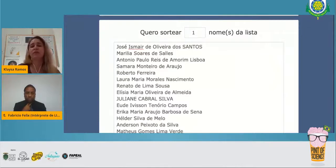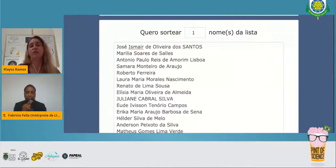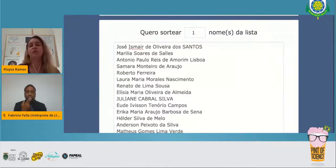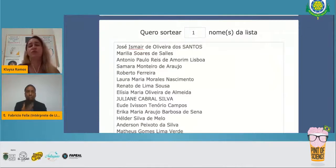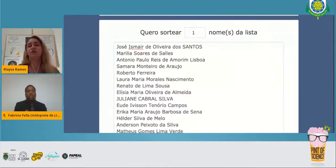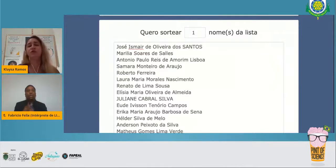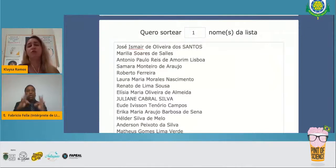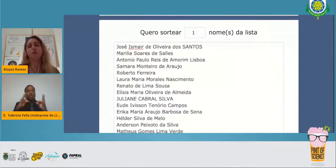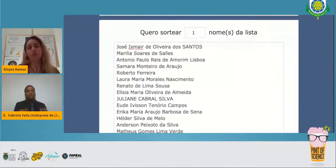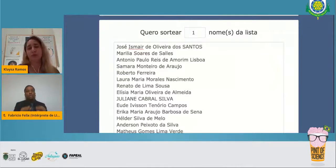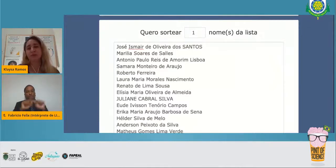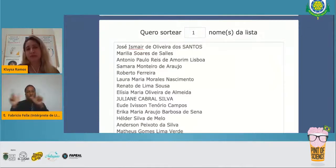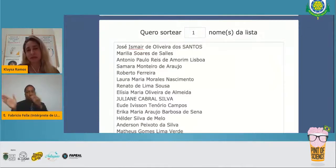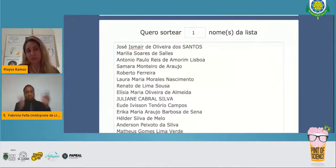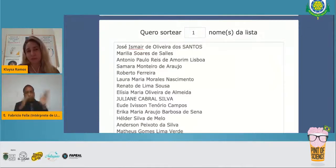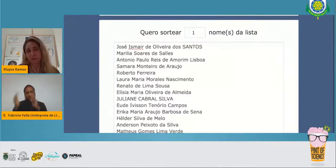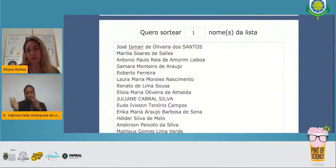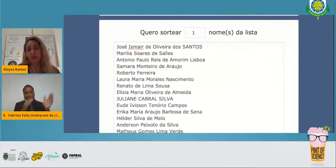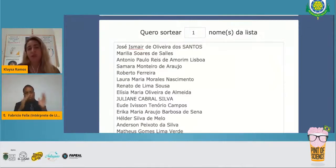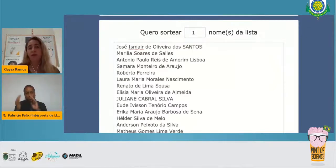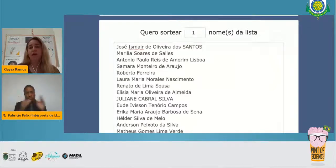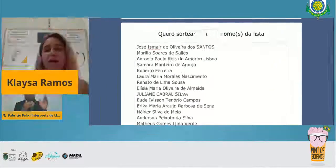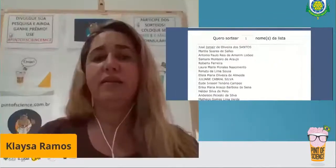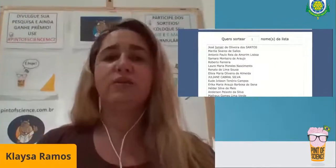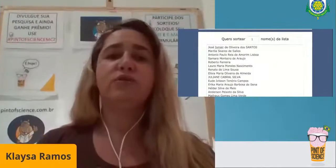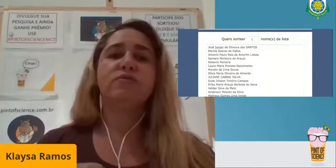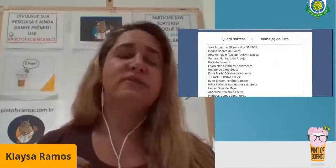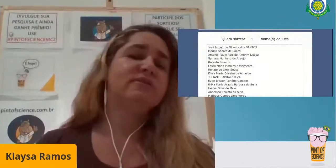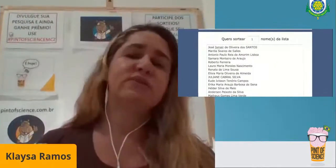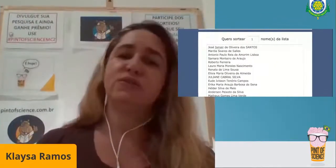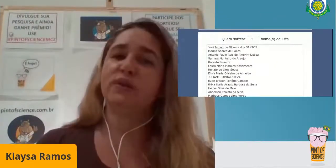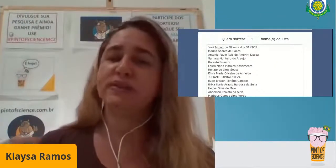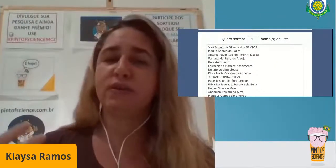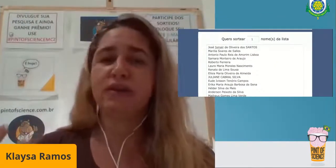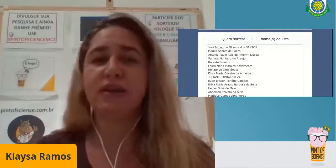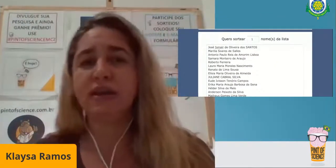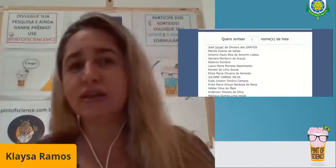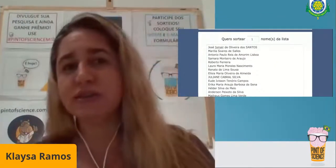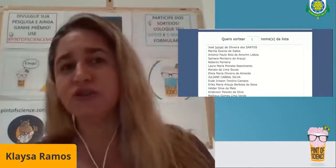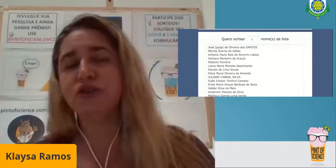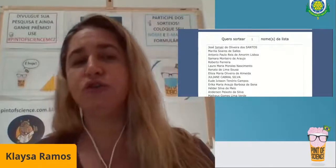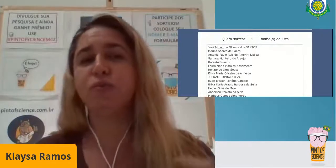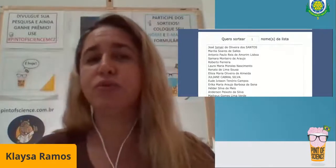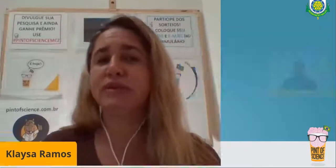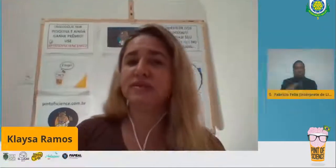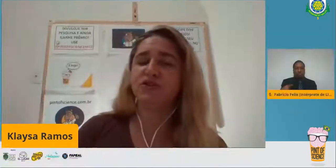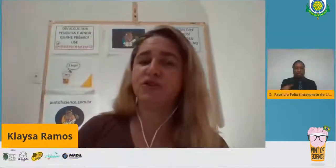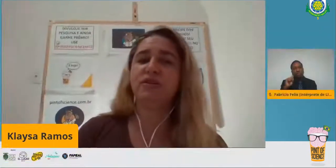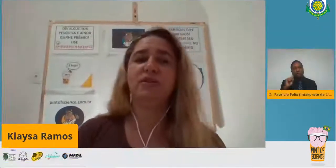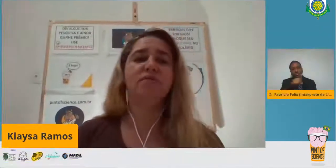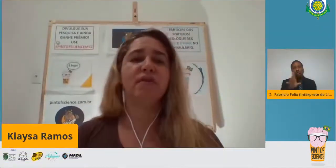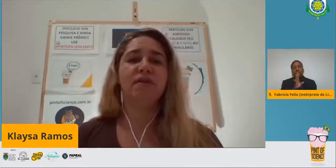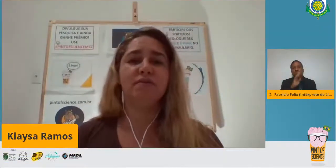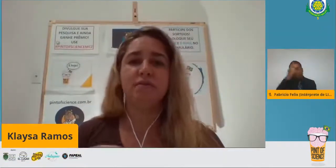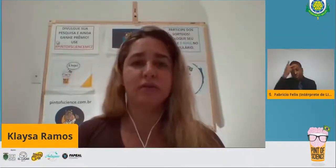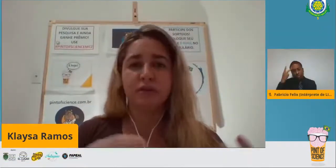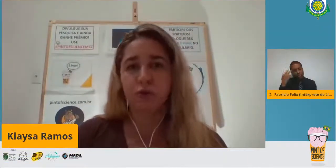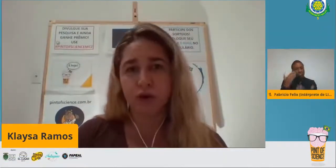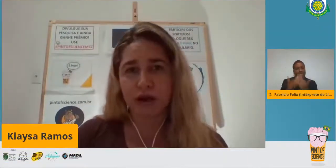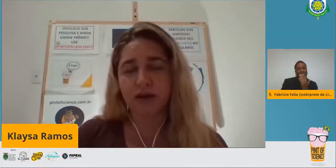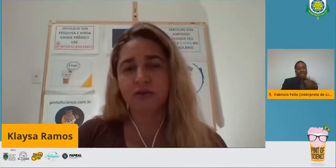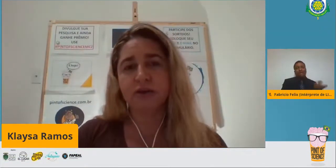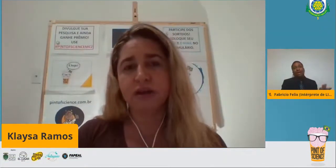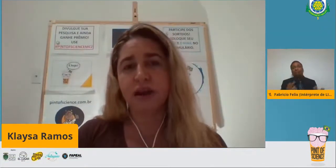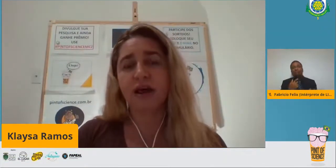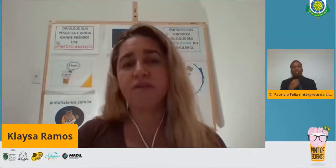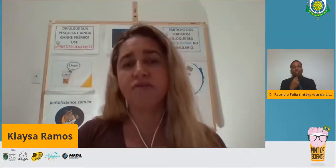apresentações vão ficar disponíveis no YouTube da Uncisal. Então, se vocês conhecem alguém que queria ter assistido, não podia assistir, né,